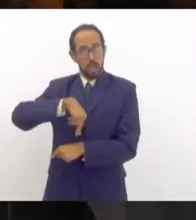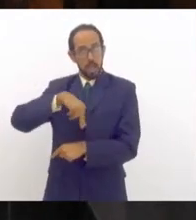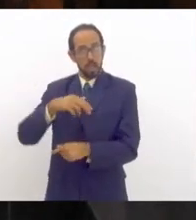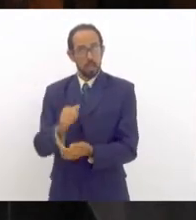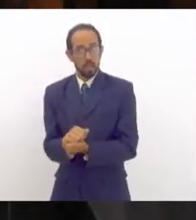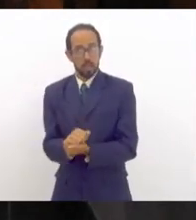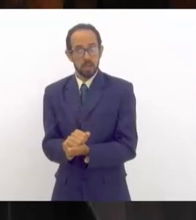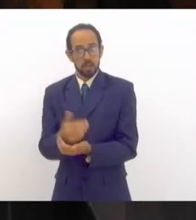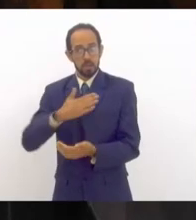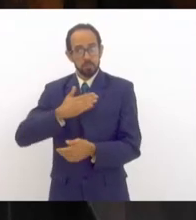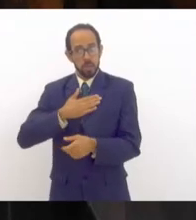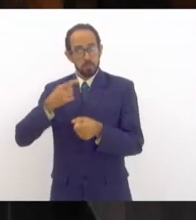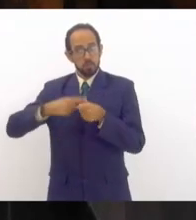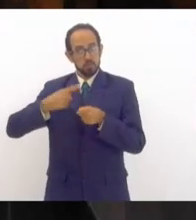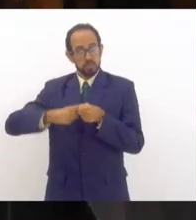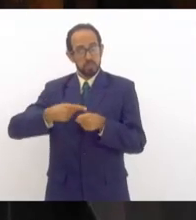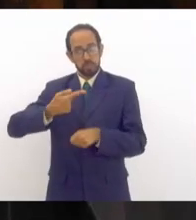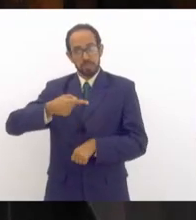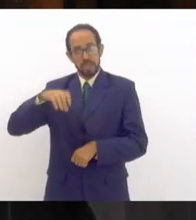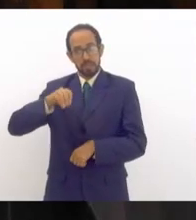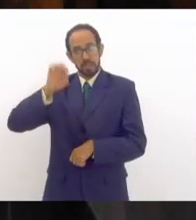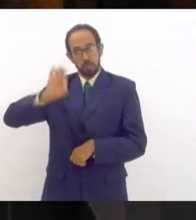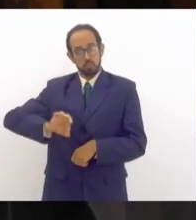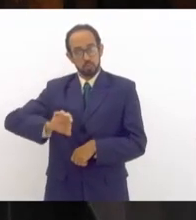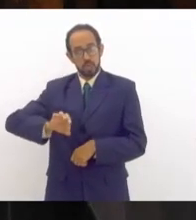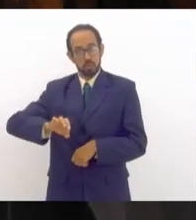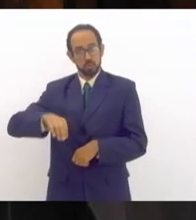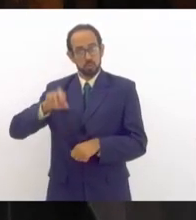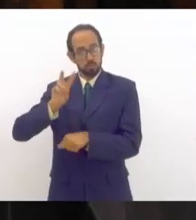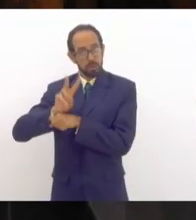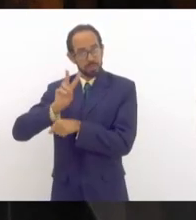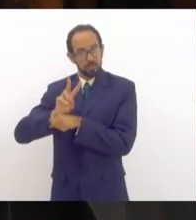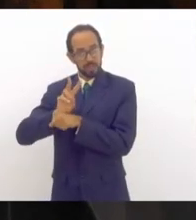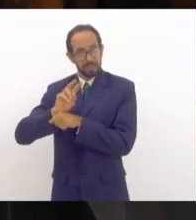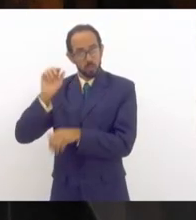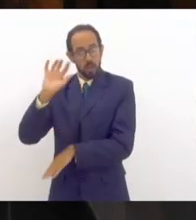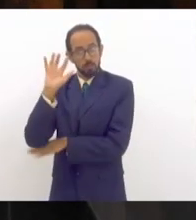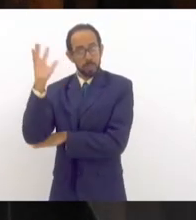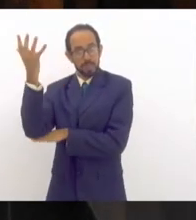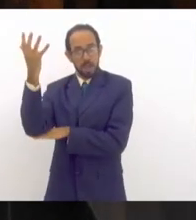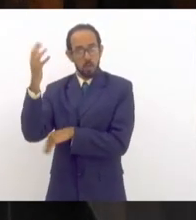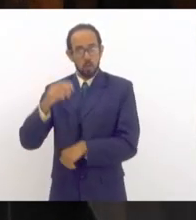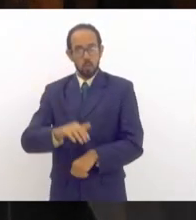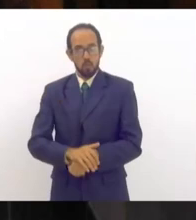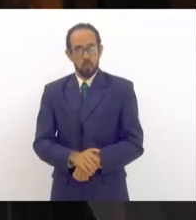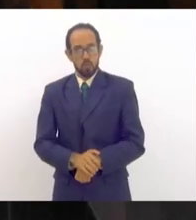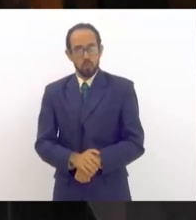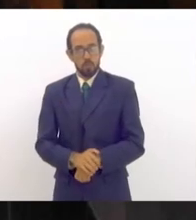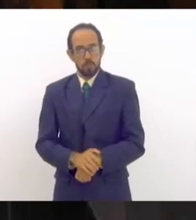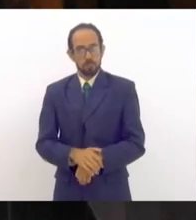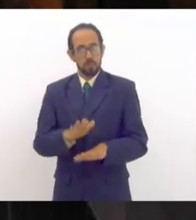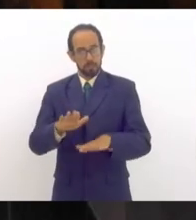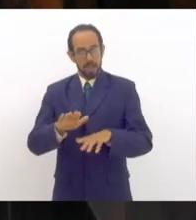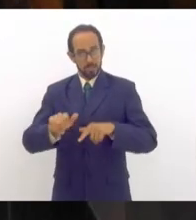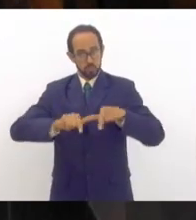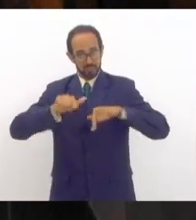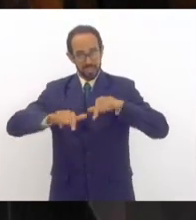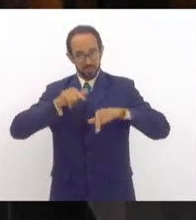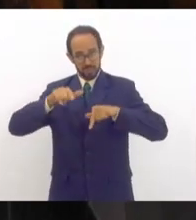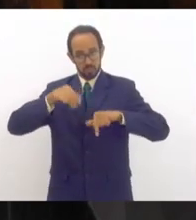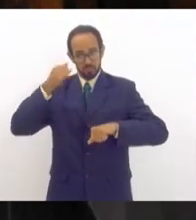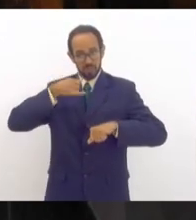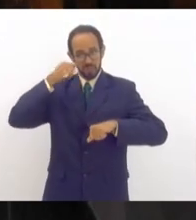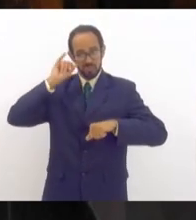70% de área de preservação e a preservação mesmo e o serviço preventivo